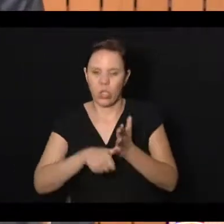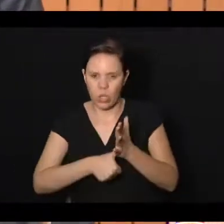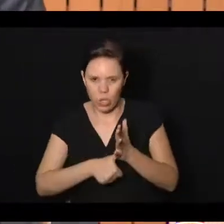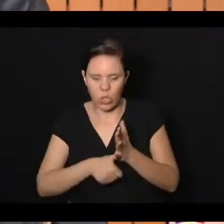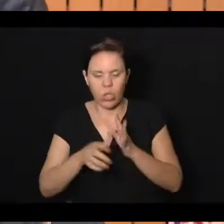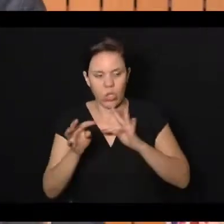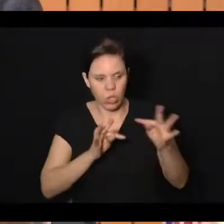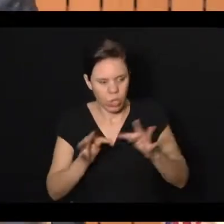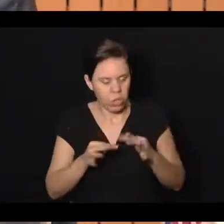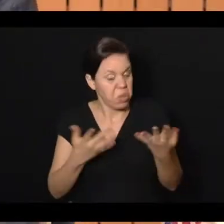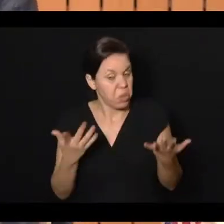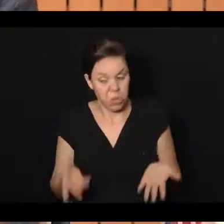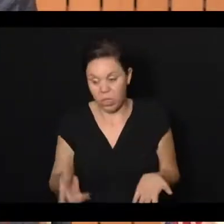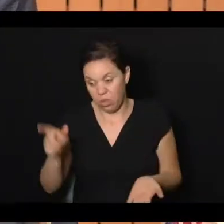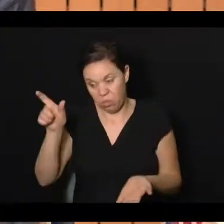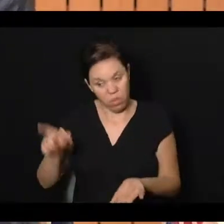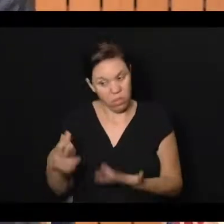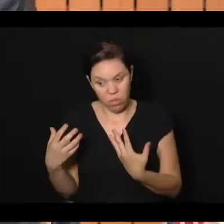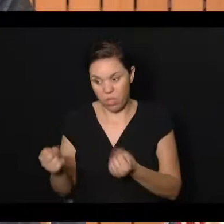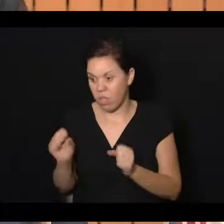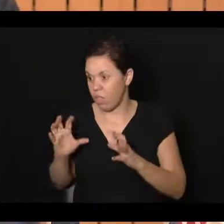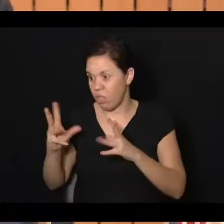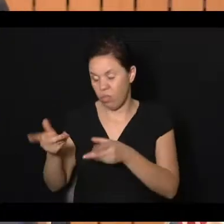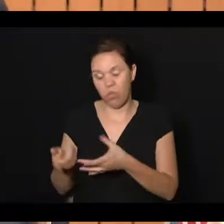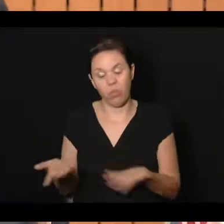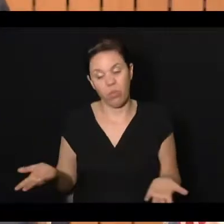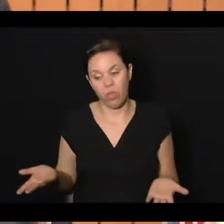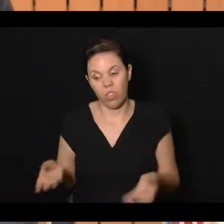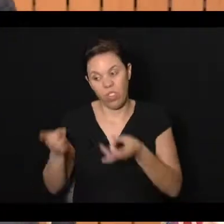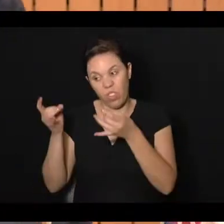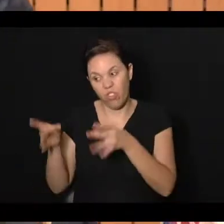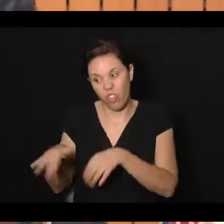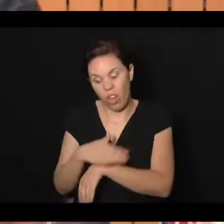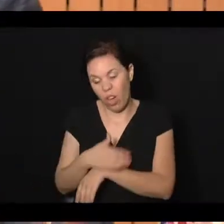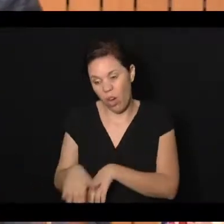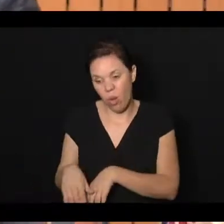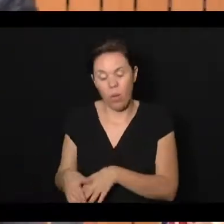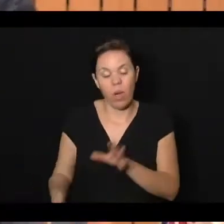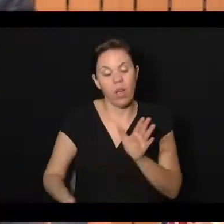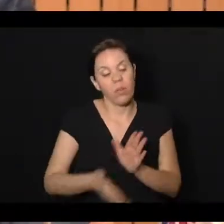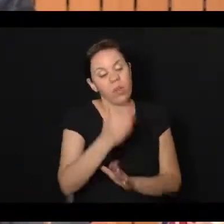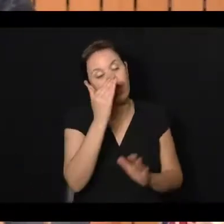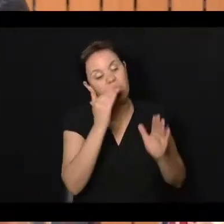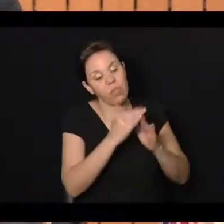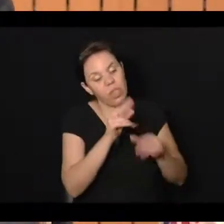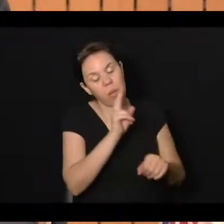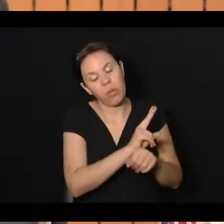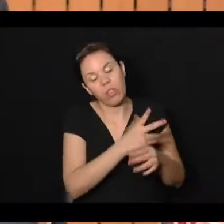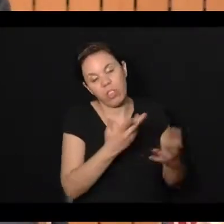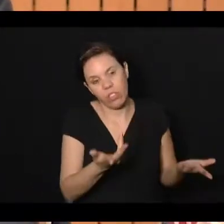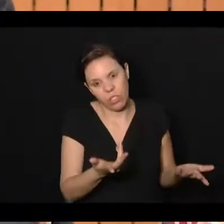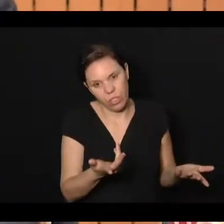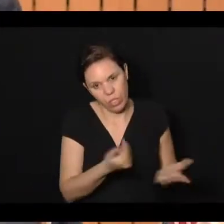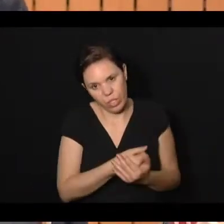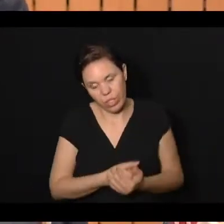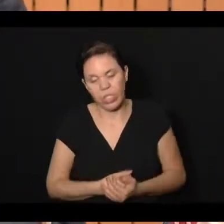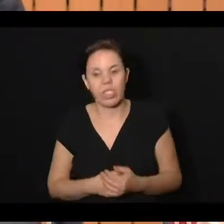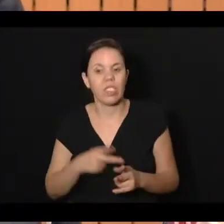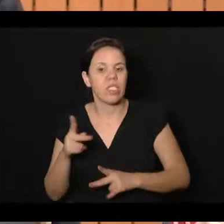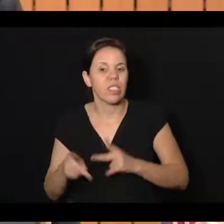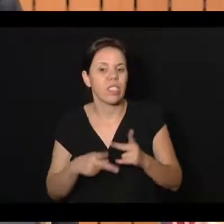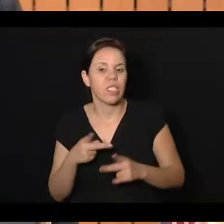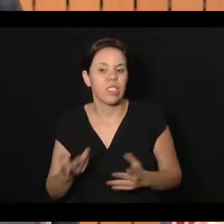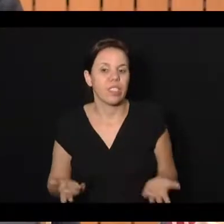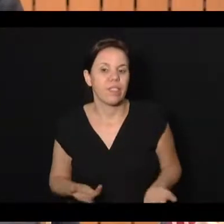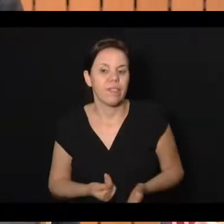tratamento não é simples para se desvencilhar de tudo isso e sair para a rua porque uma série de impasses que as fizeram levar para a rua eles ficam com